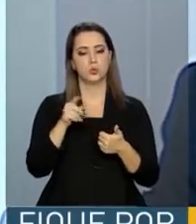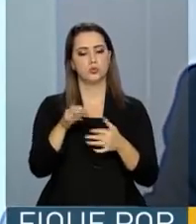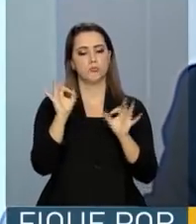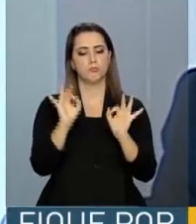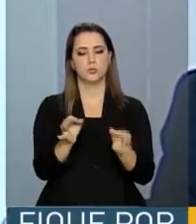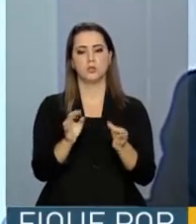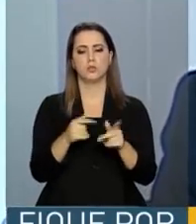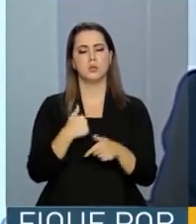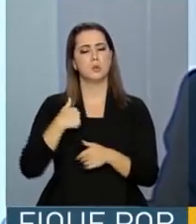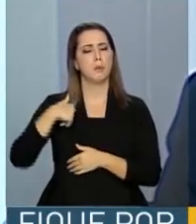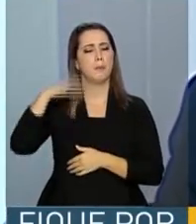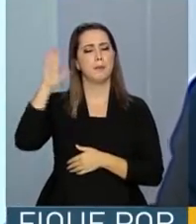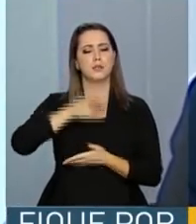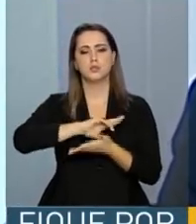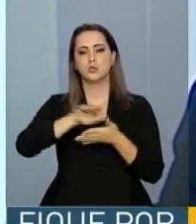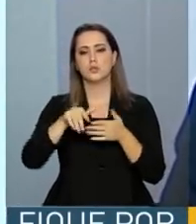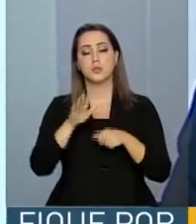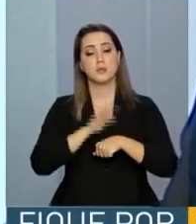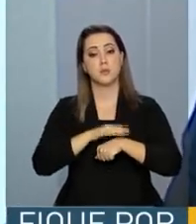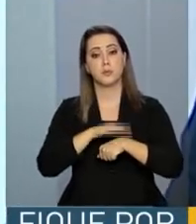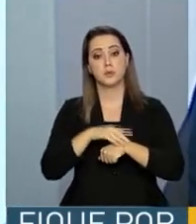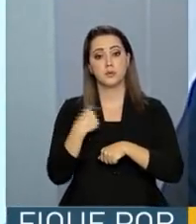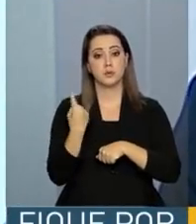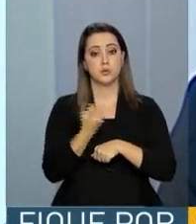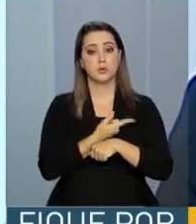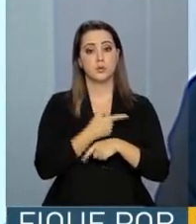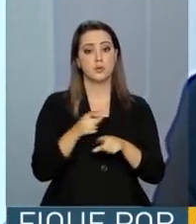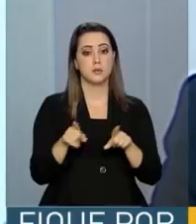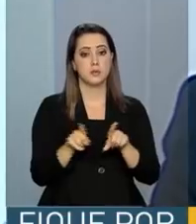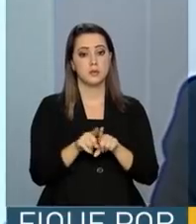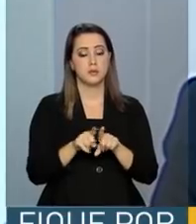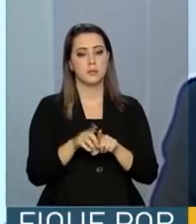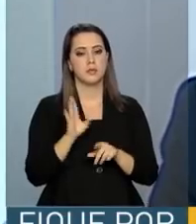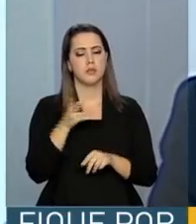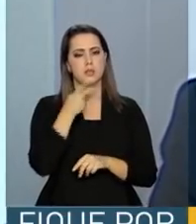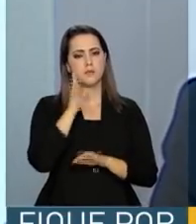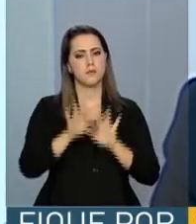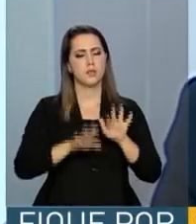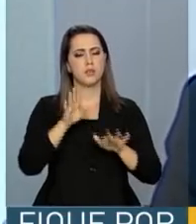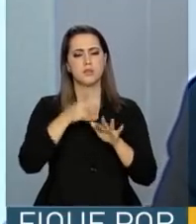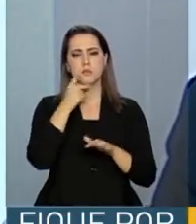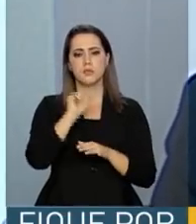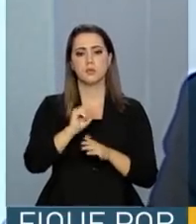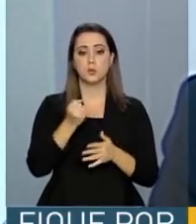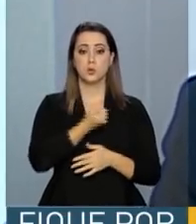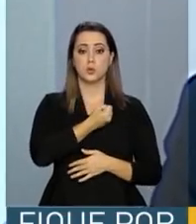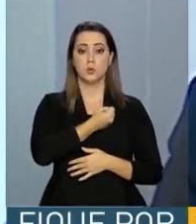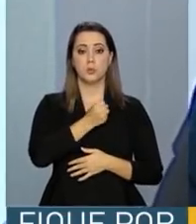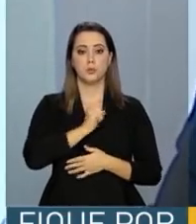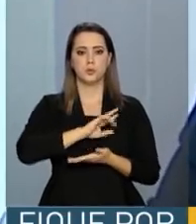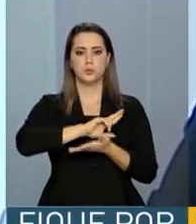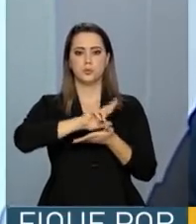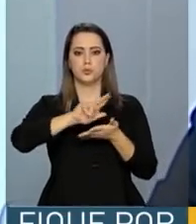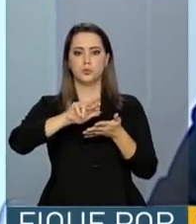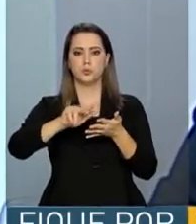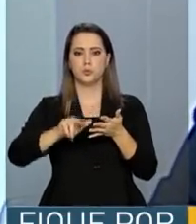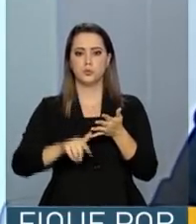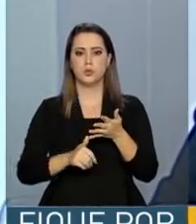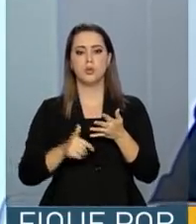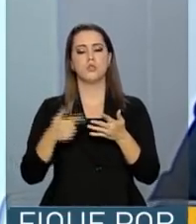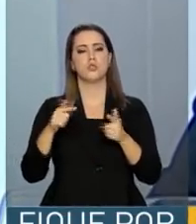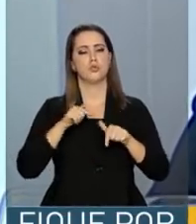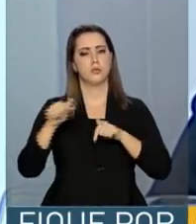certo nos mais variados momentos nós até a exageramos às vezes com um número infindável de